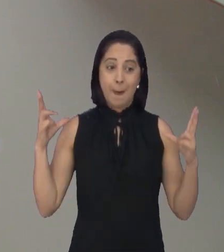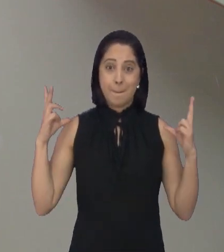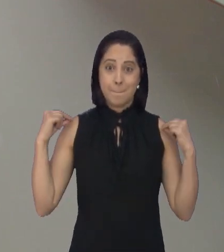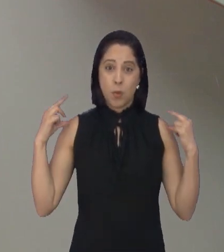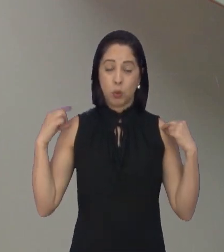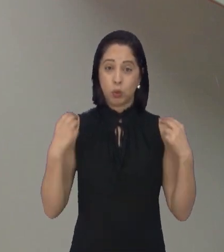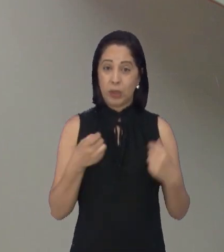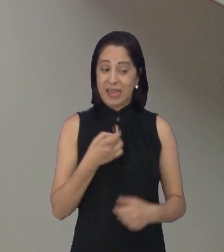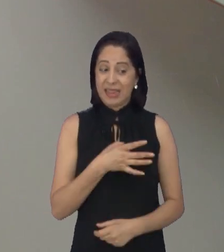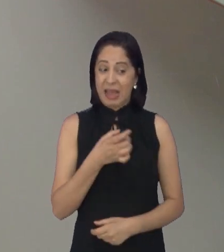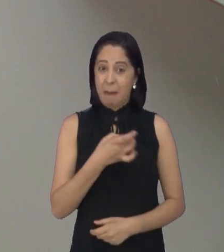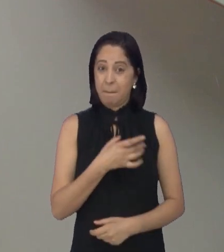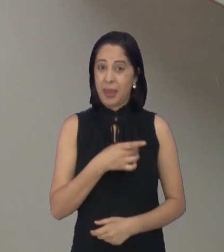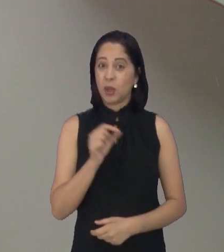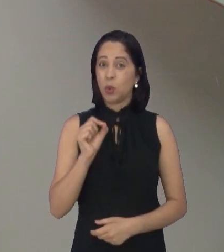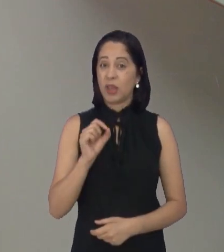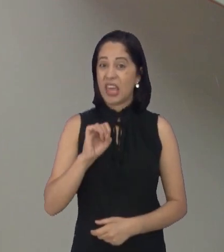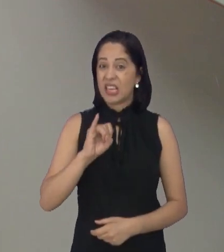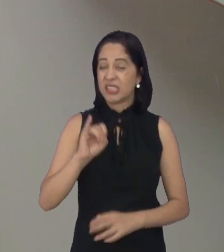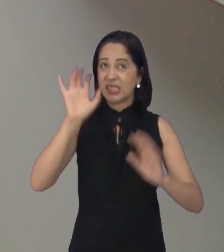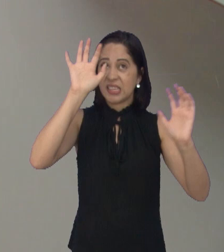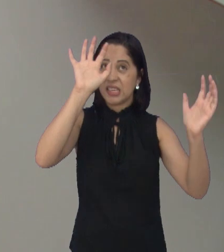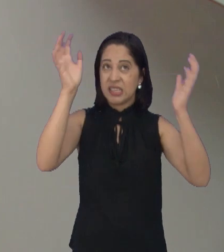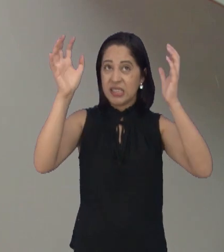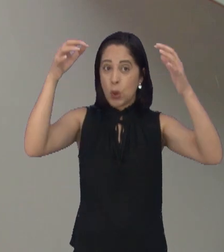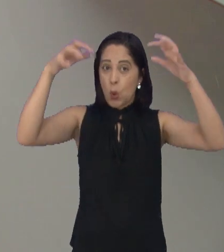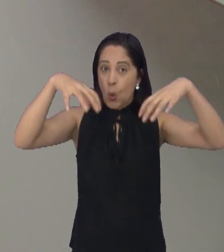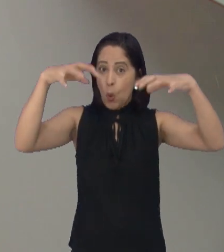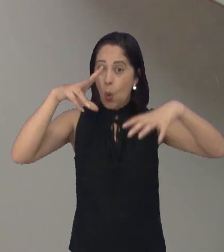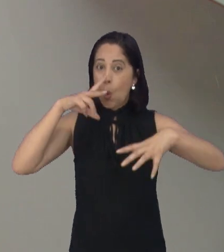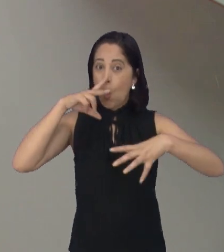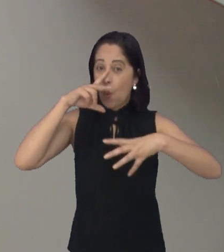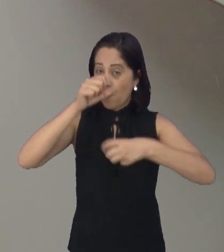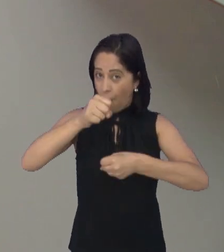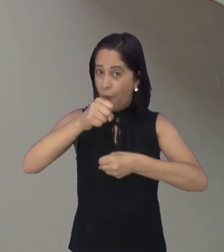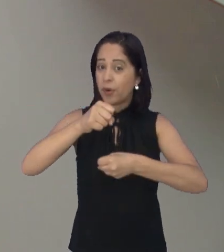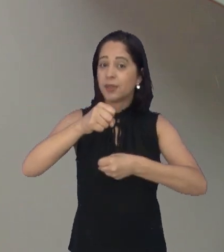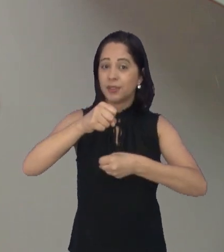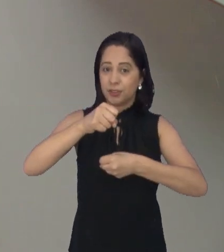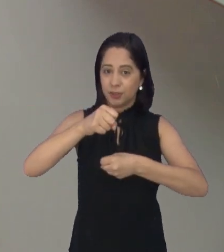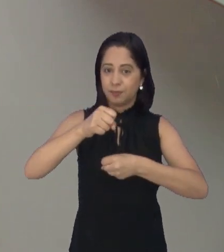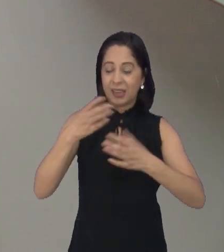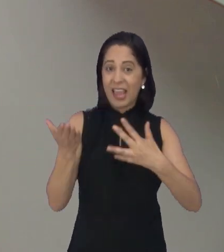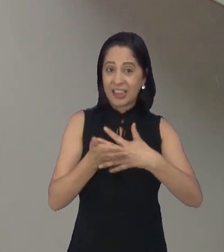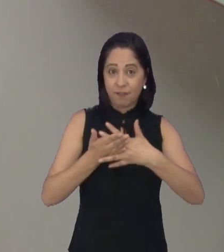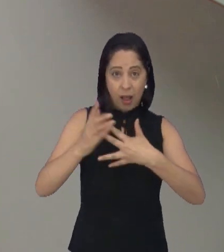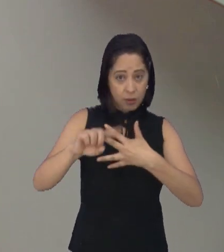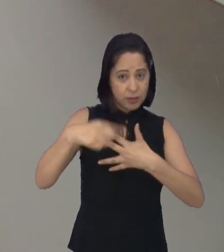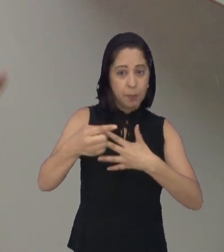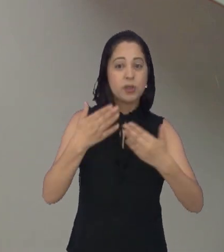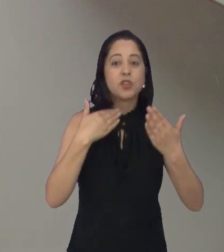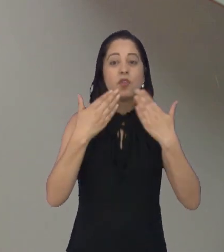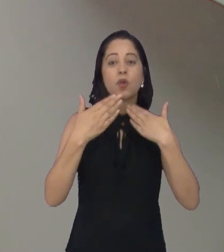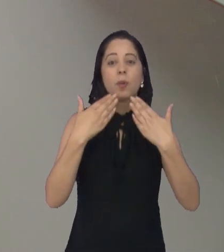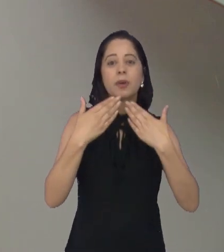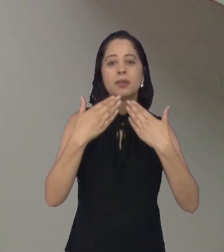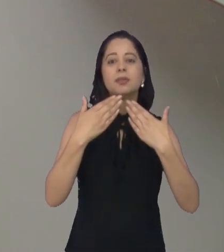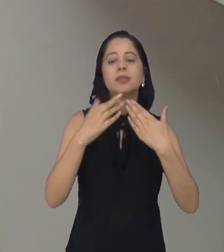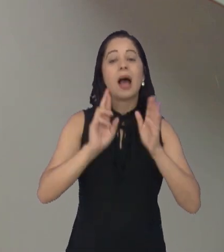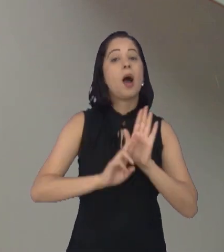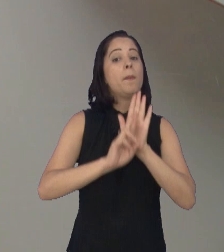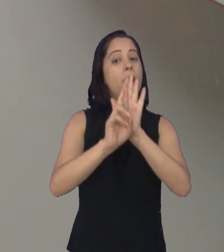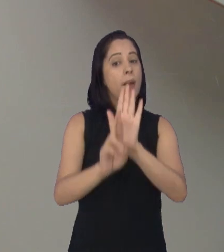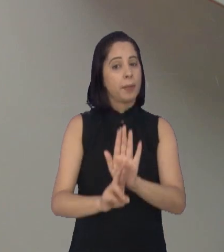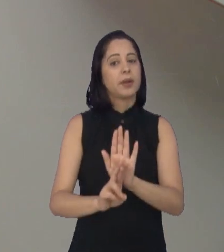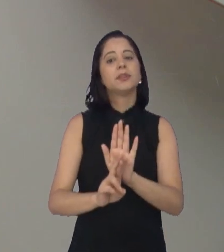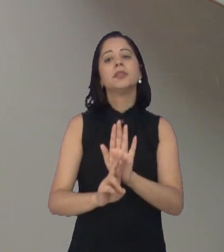dirigir em períodos de chuva forte ou até mesmo tempestades. Depois do intervalo, eu vou conversar com uma representante